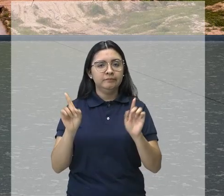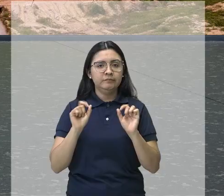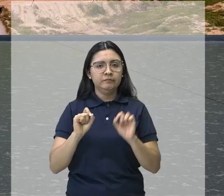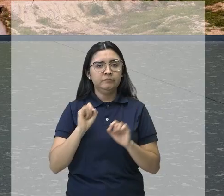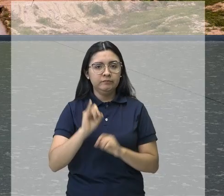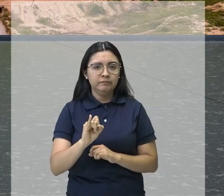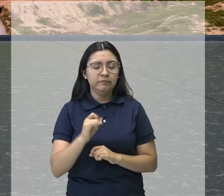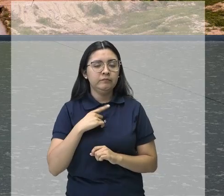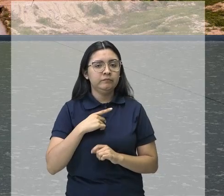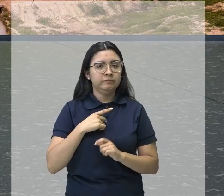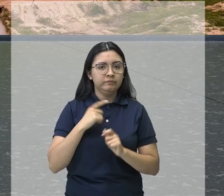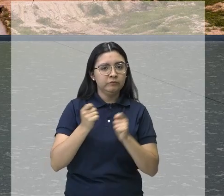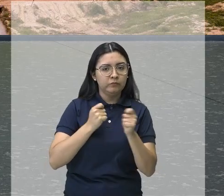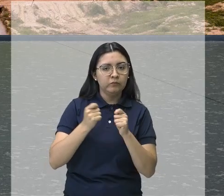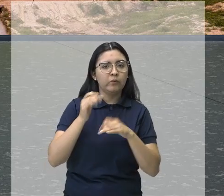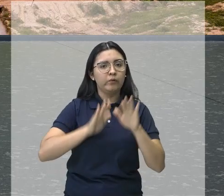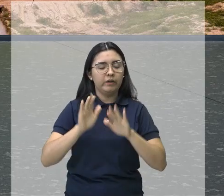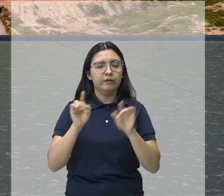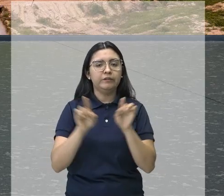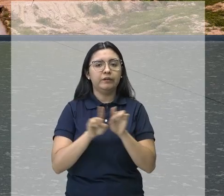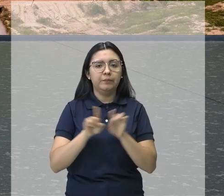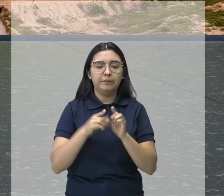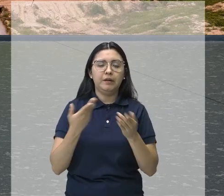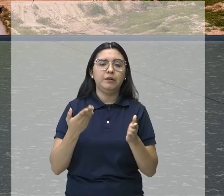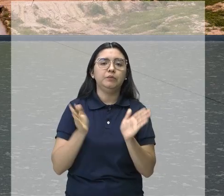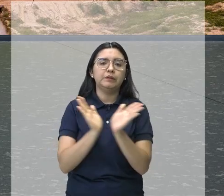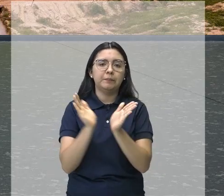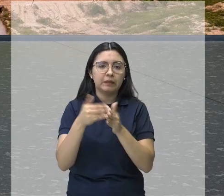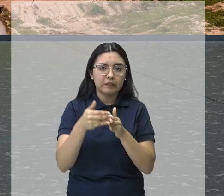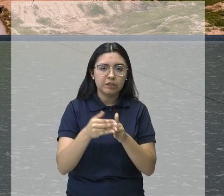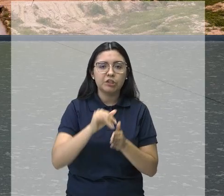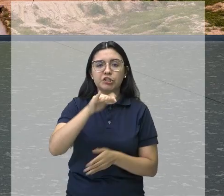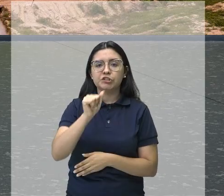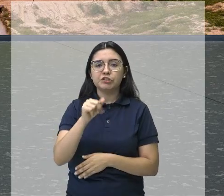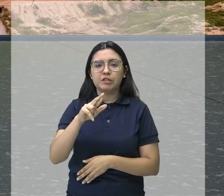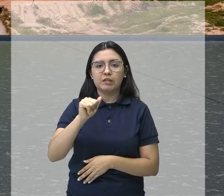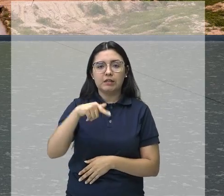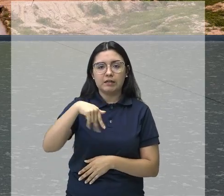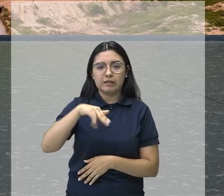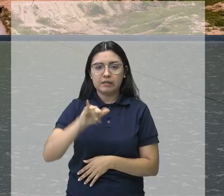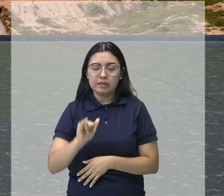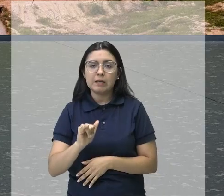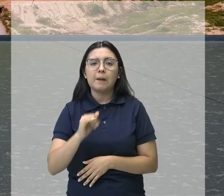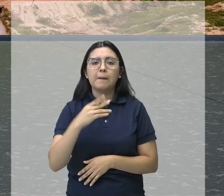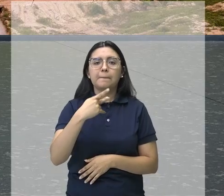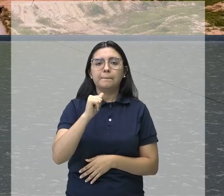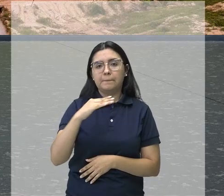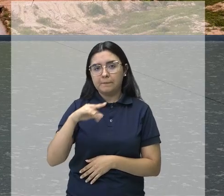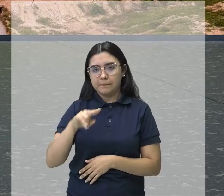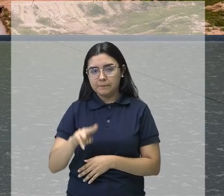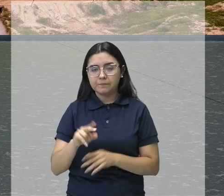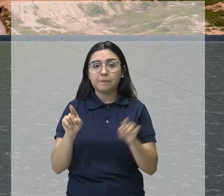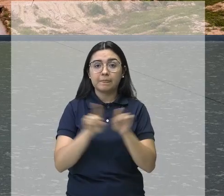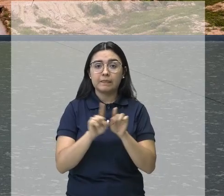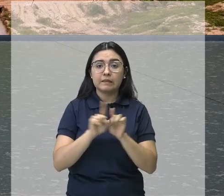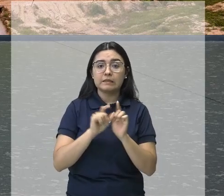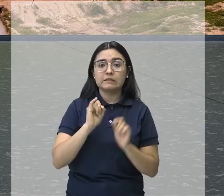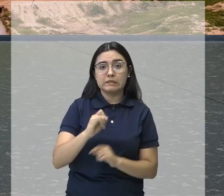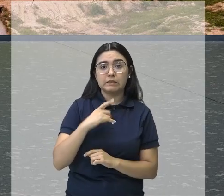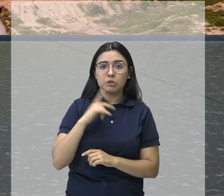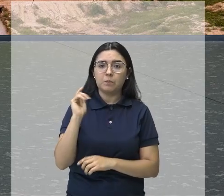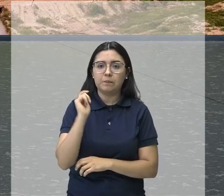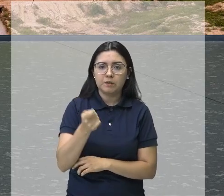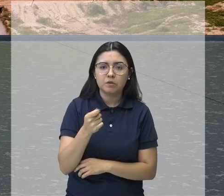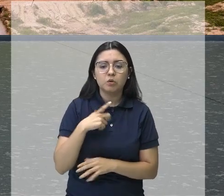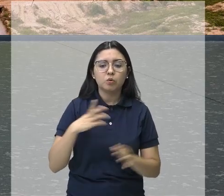não tiver cuidado, também com o tambaqui, com o jaraqui, com o pacu, se não pescá-los